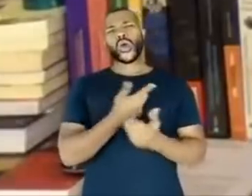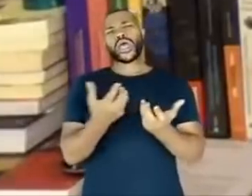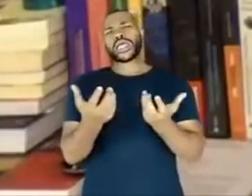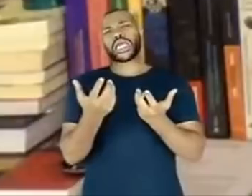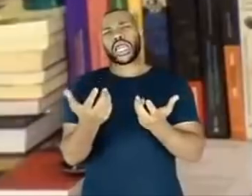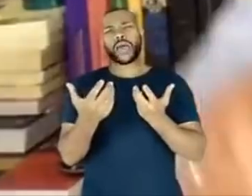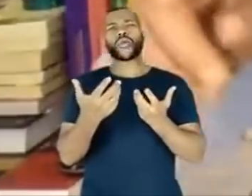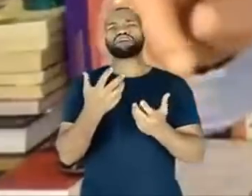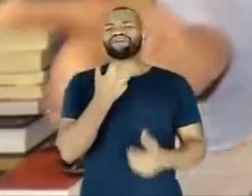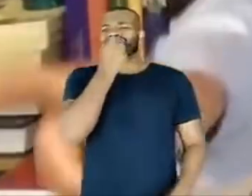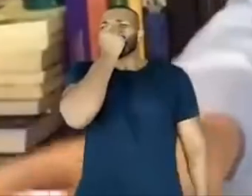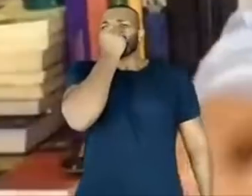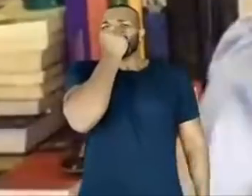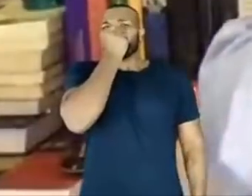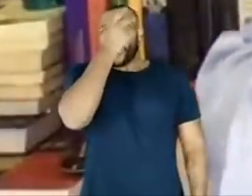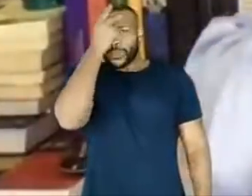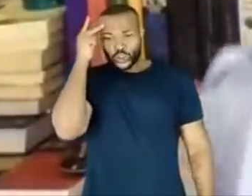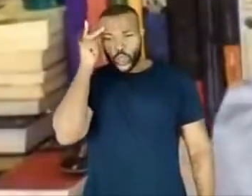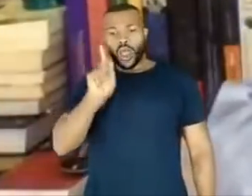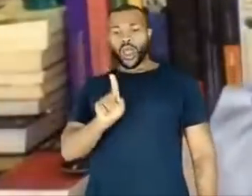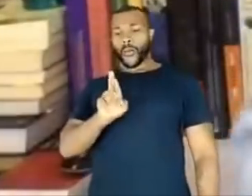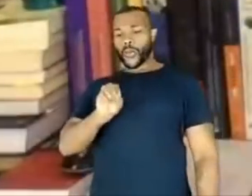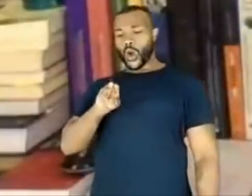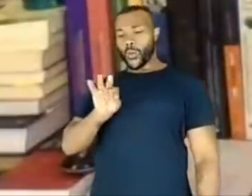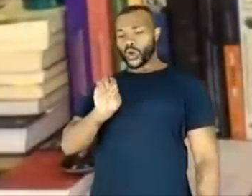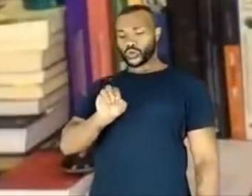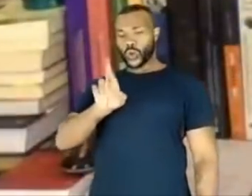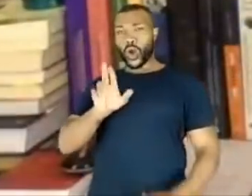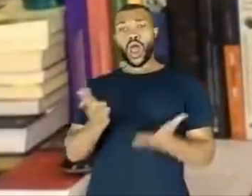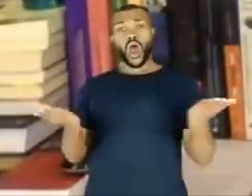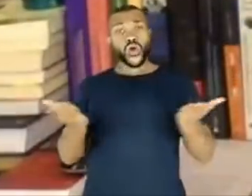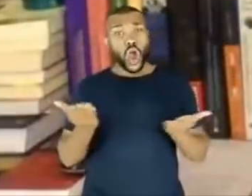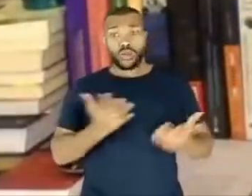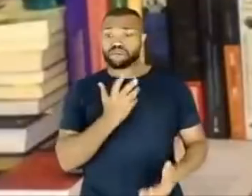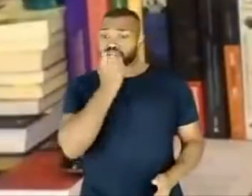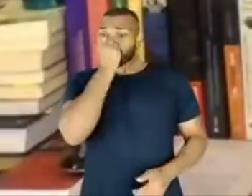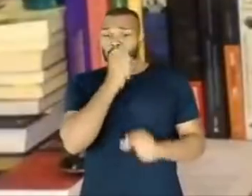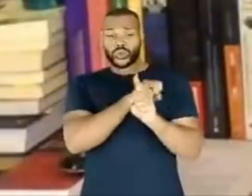os promotores. E fizeram uma mordaça para toda a sociedade brasileira.